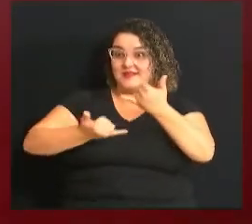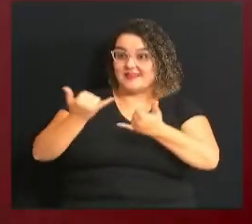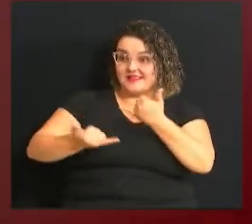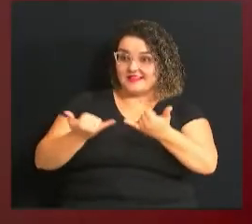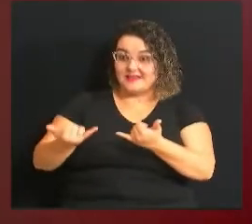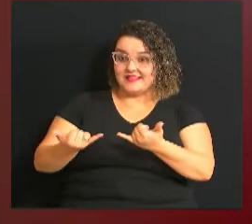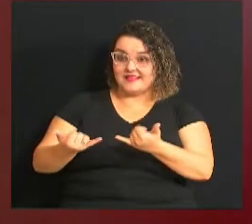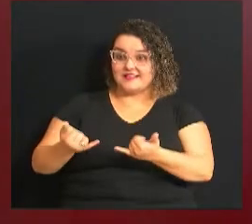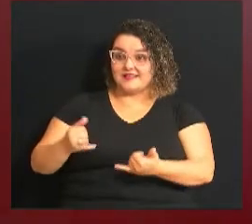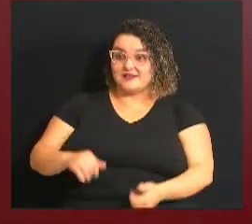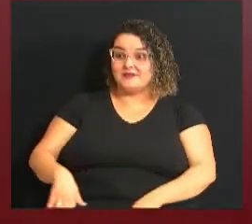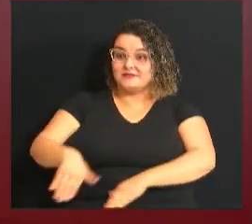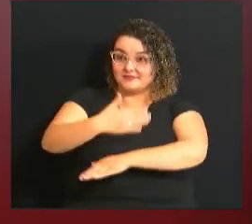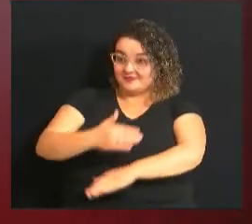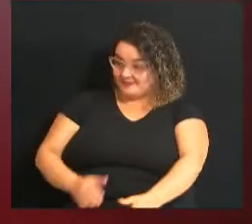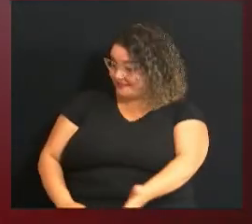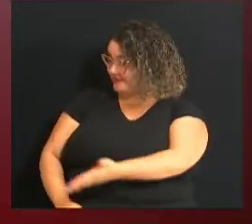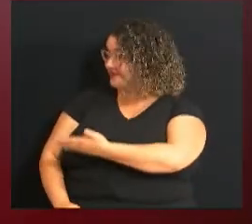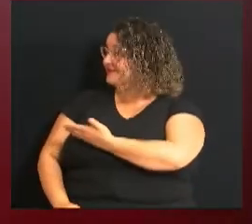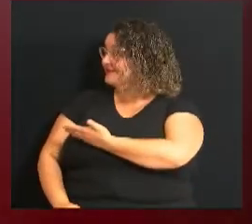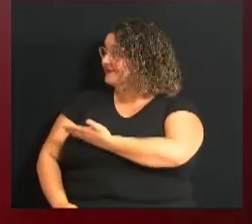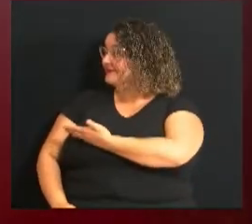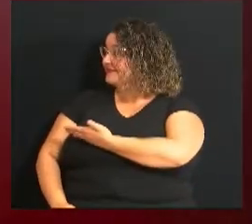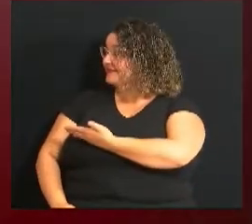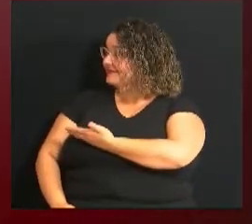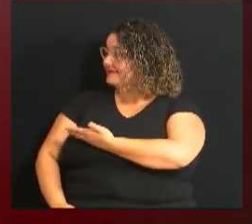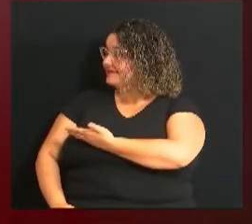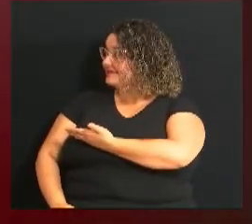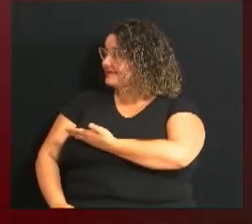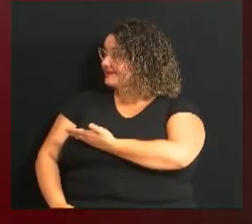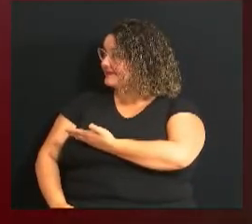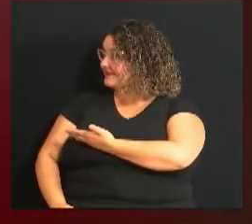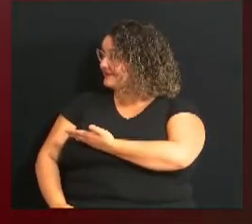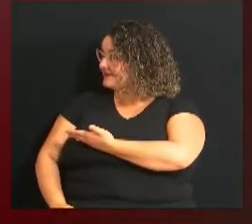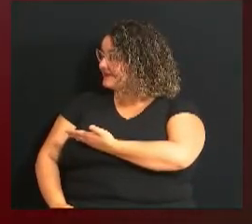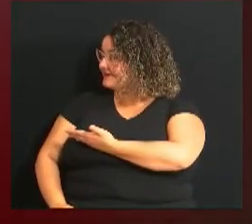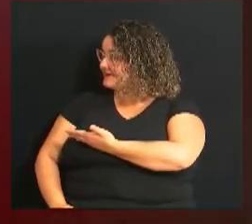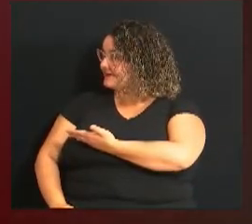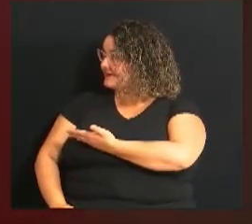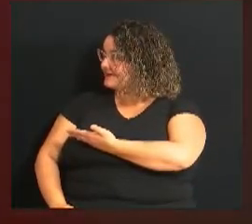O endereço é a Rua Antônio Carlos Sá Júnior, número 600, Jardim Poense. Não perca!